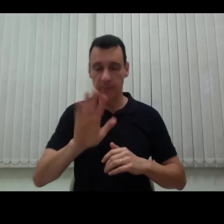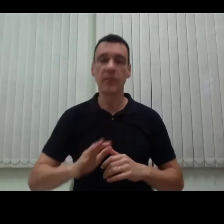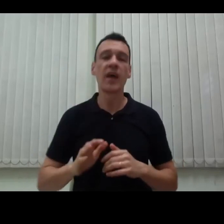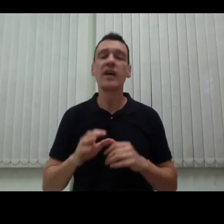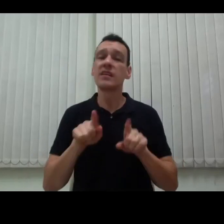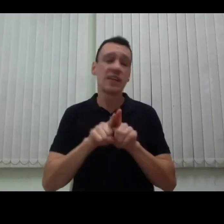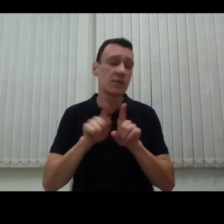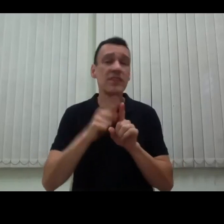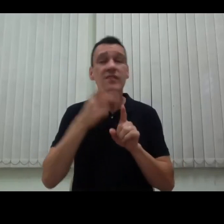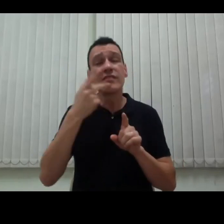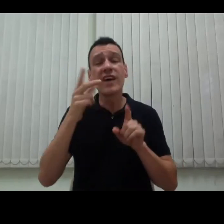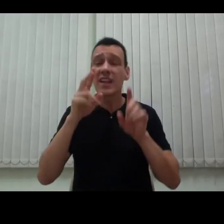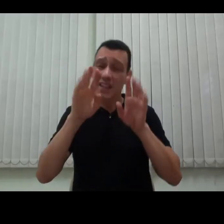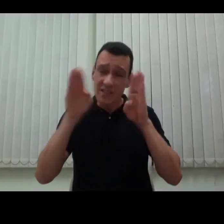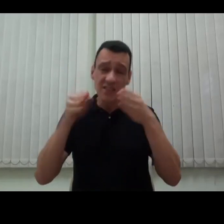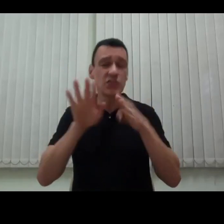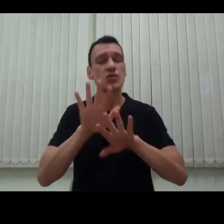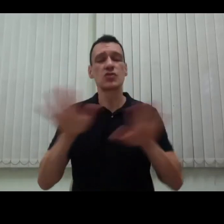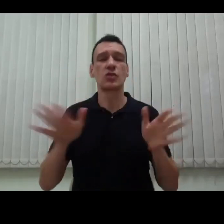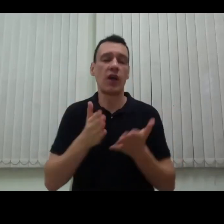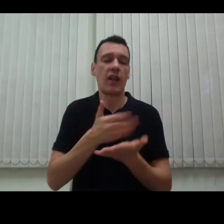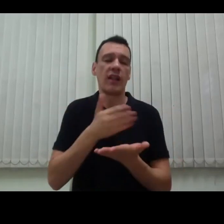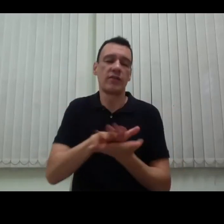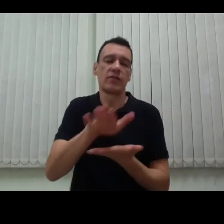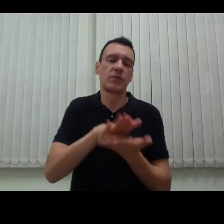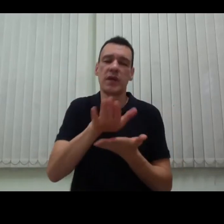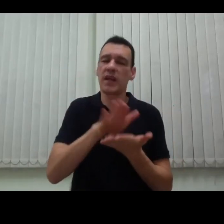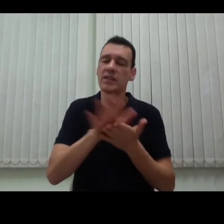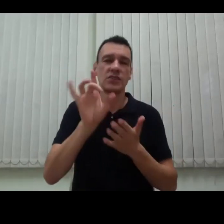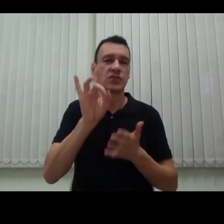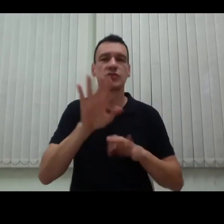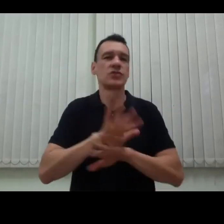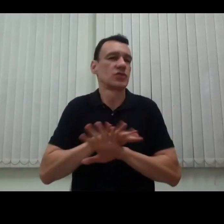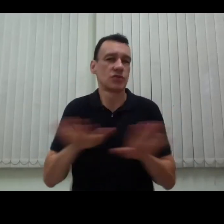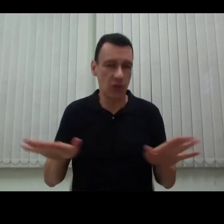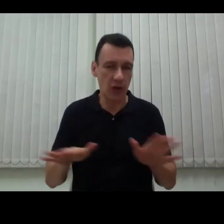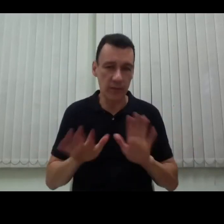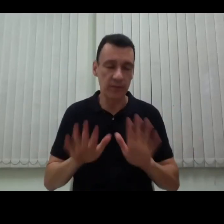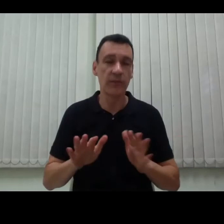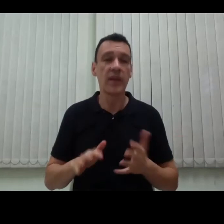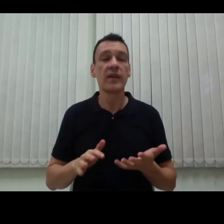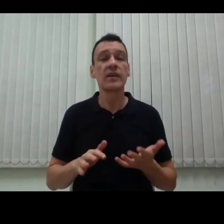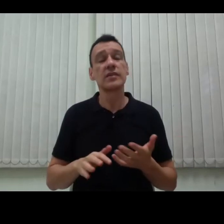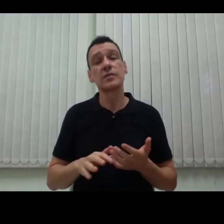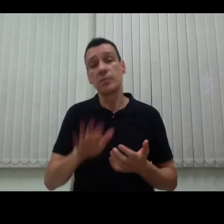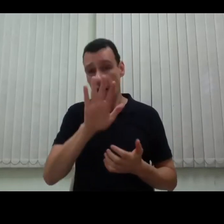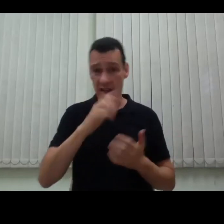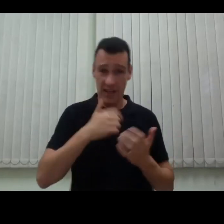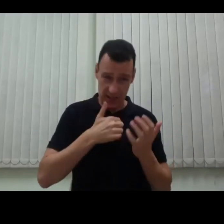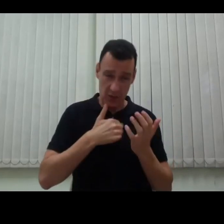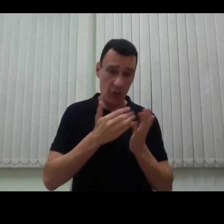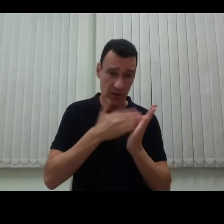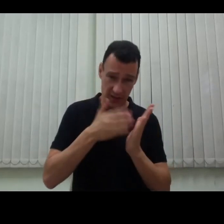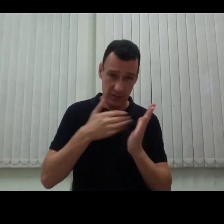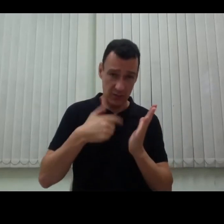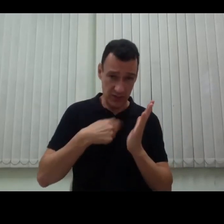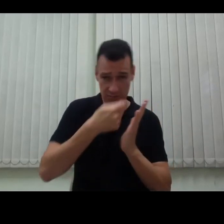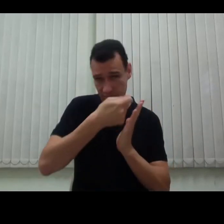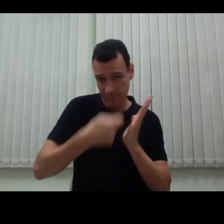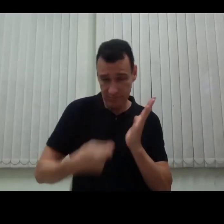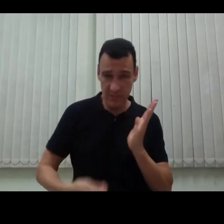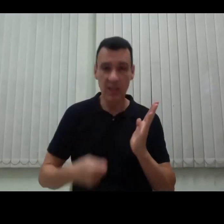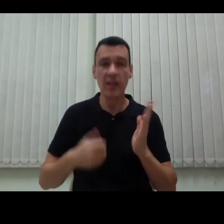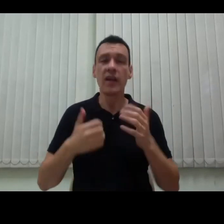impressa. Nós temos nesse livro eu mostro, né, como temos toda uma epistemologia, todo um conhecimento,